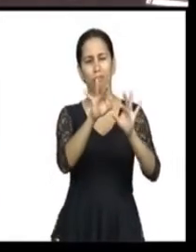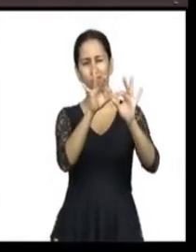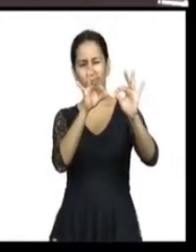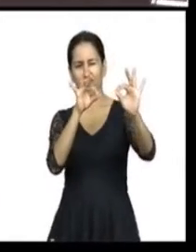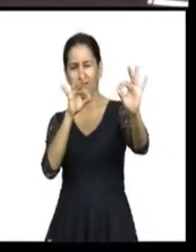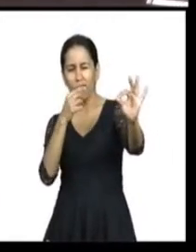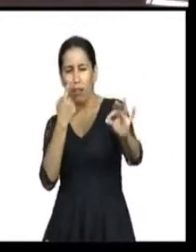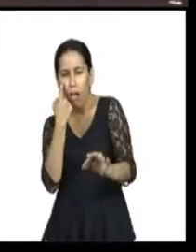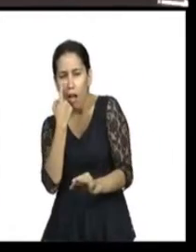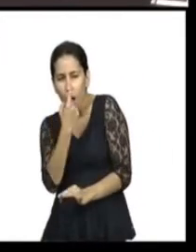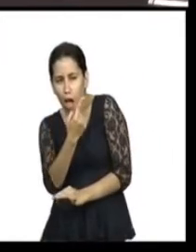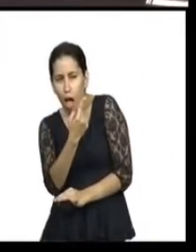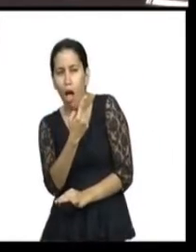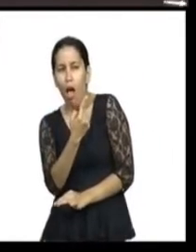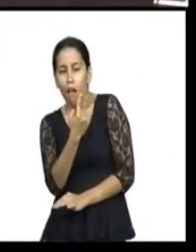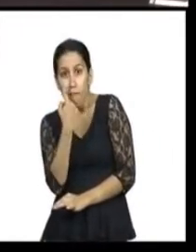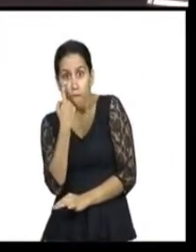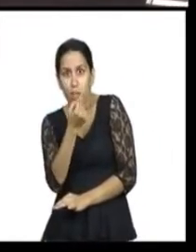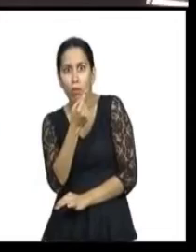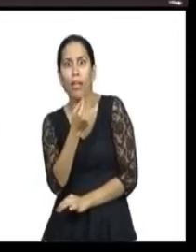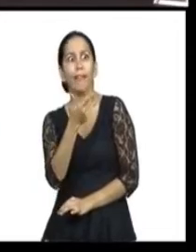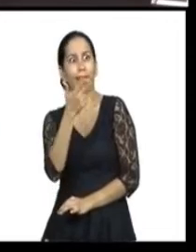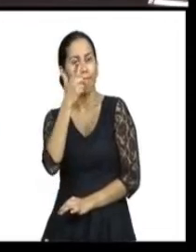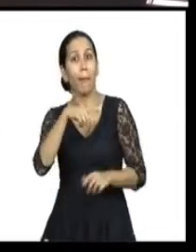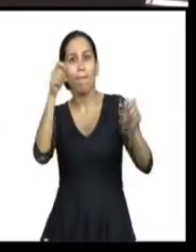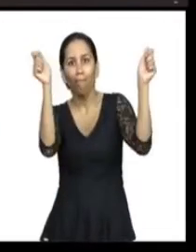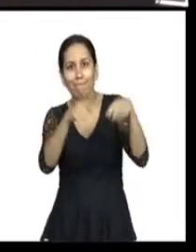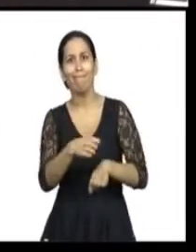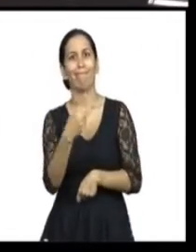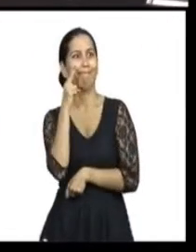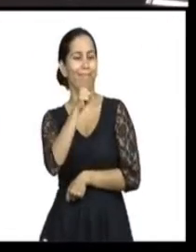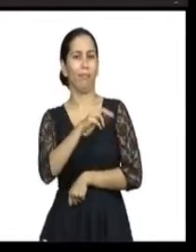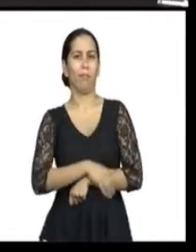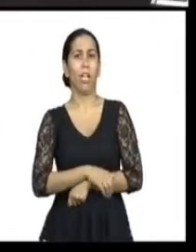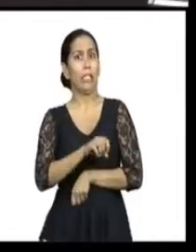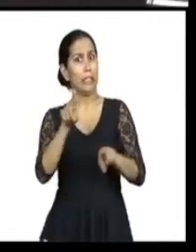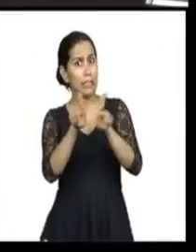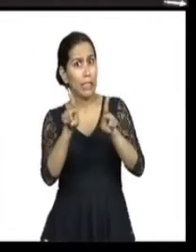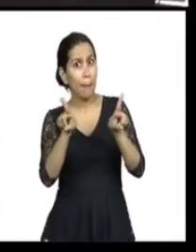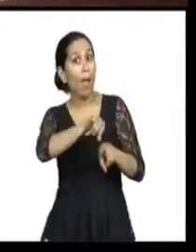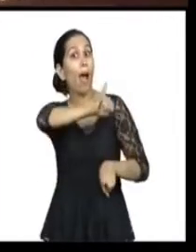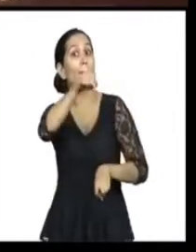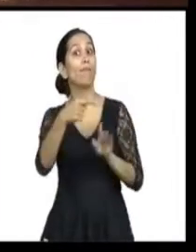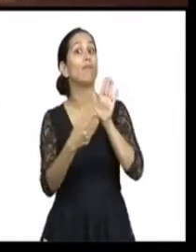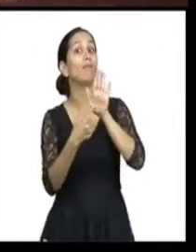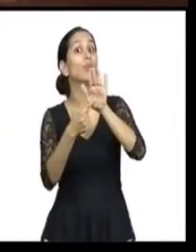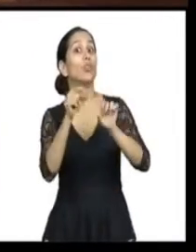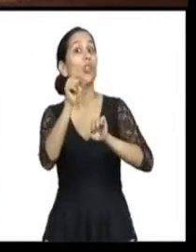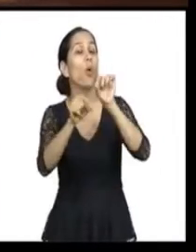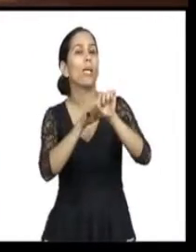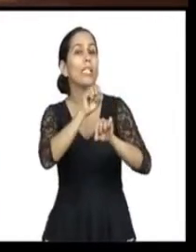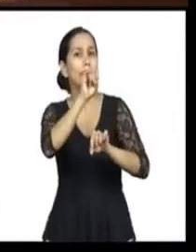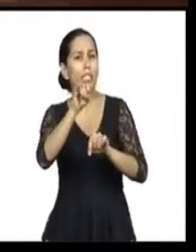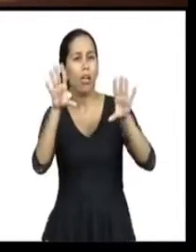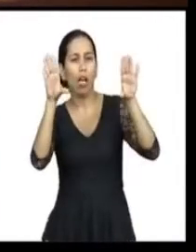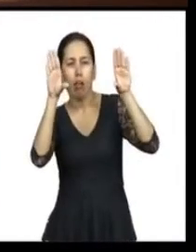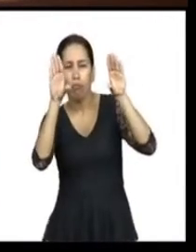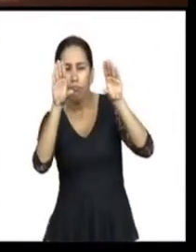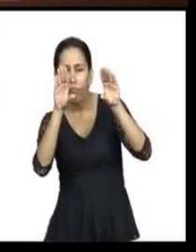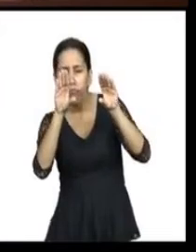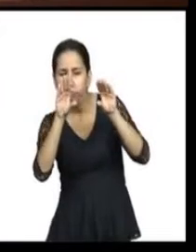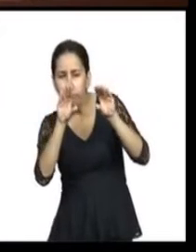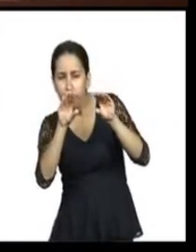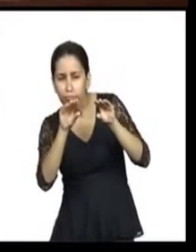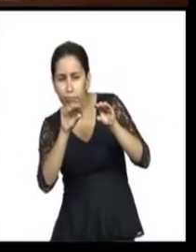da área da pista. E eu aproveito essa imagem de noite para mostrar que os caminhões fora de estrada e veículos também podem receber